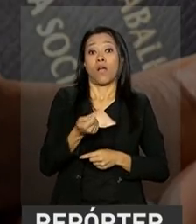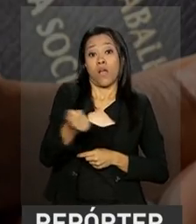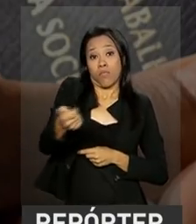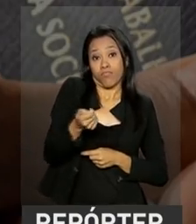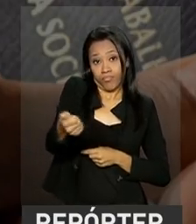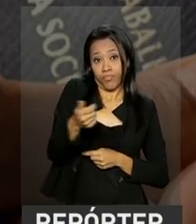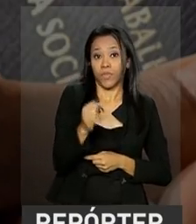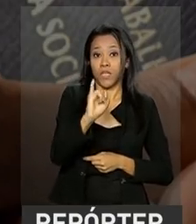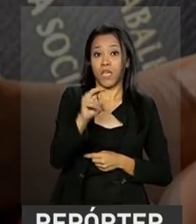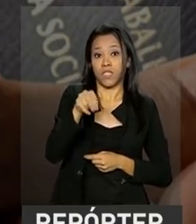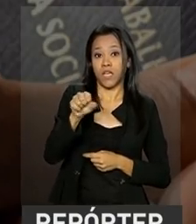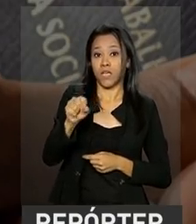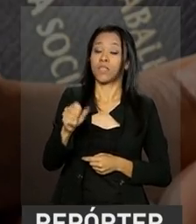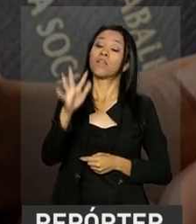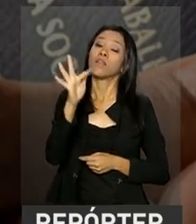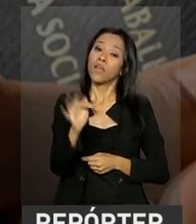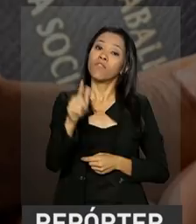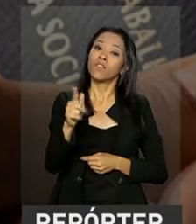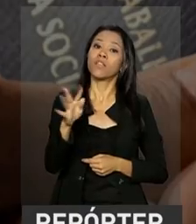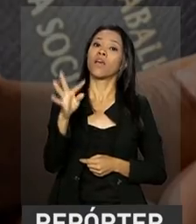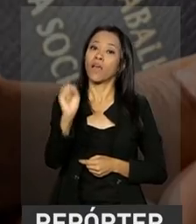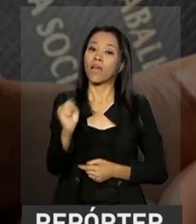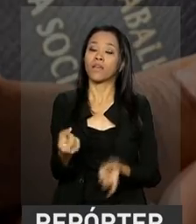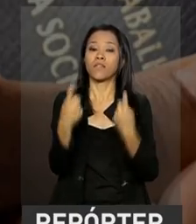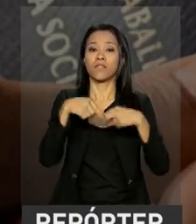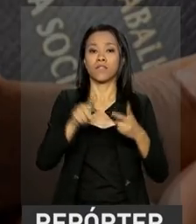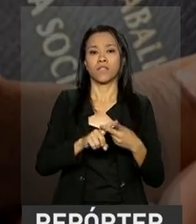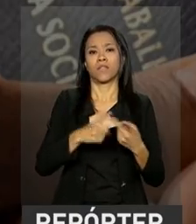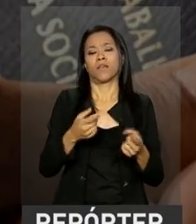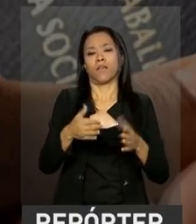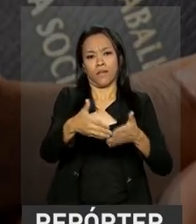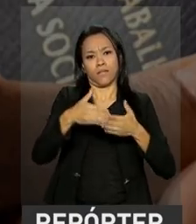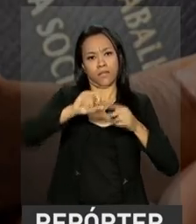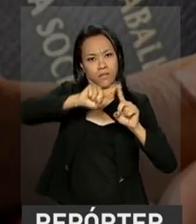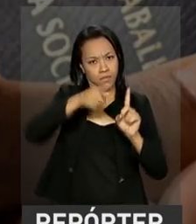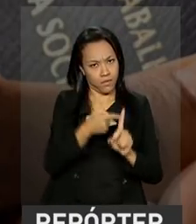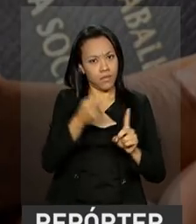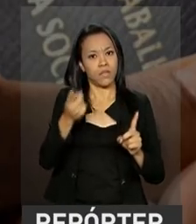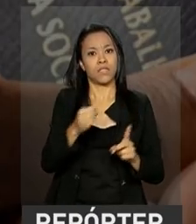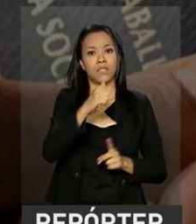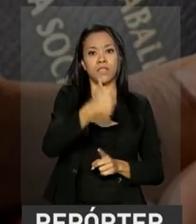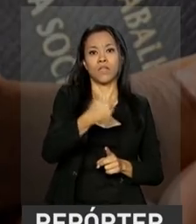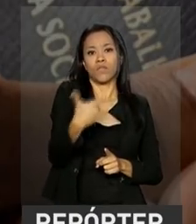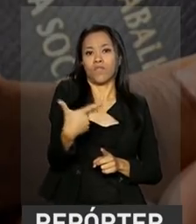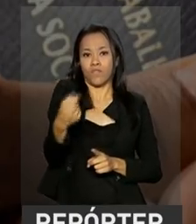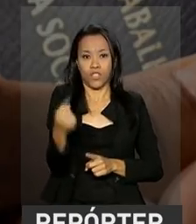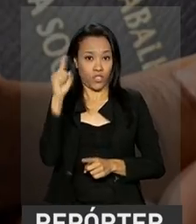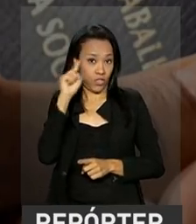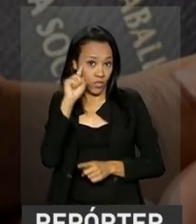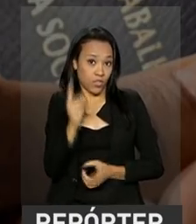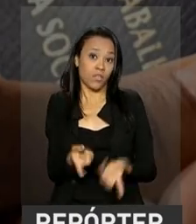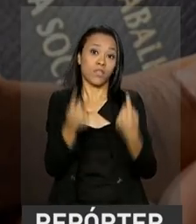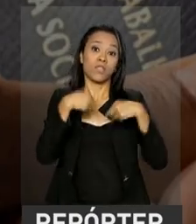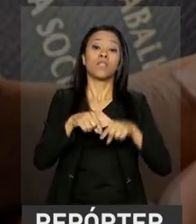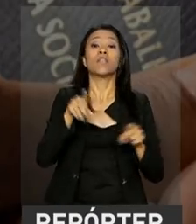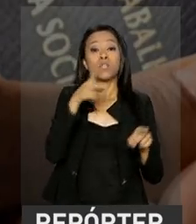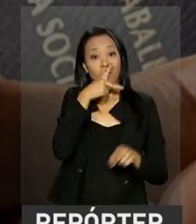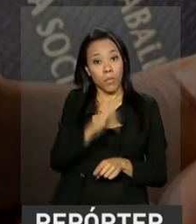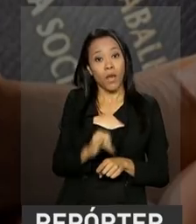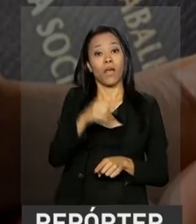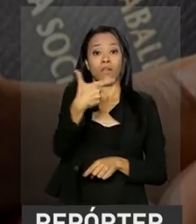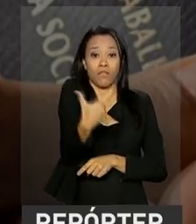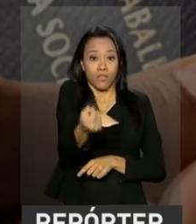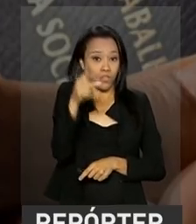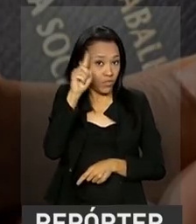e ao fgts licença-maternidade de no mínimo 120 dias e de paternidade de 20